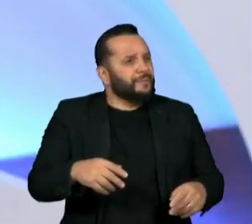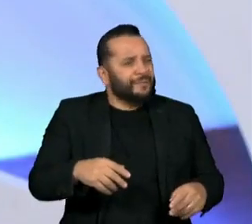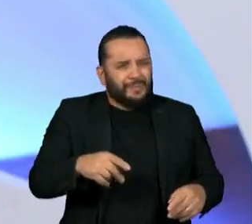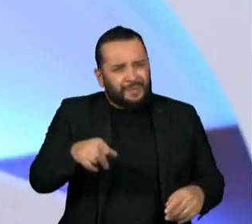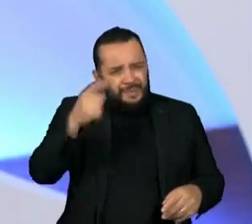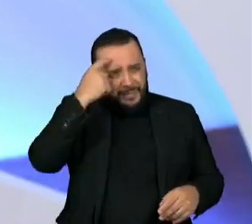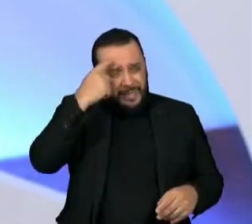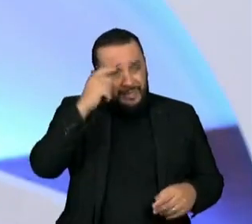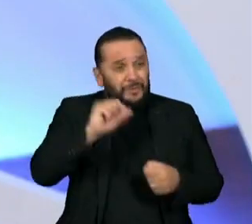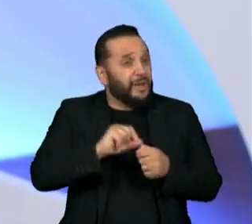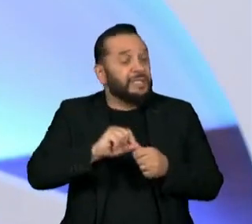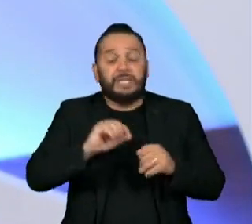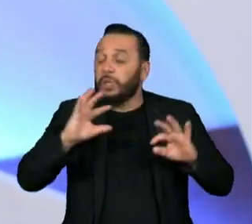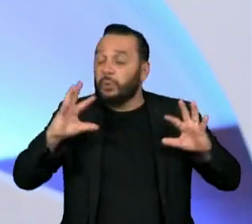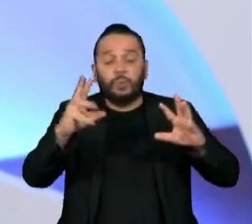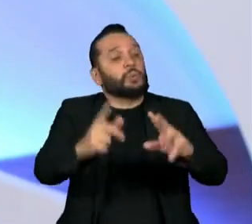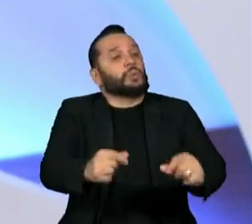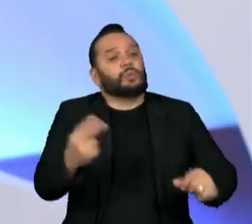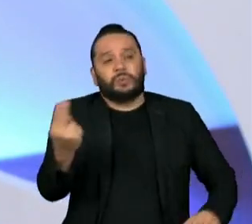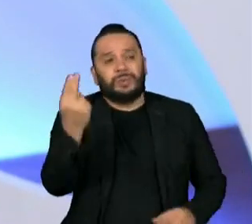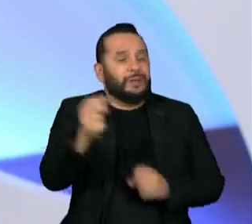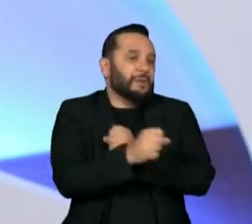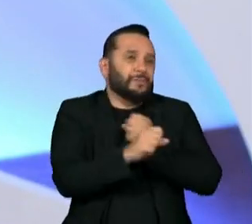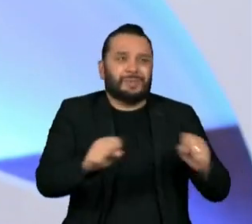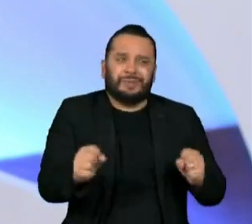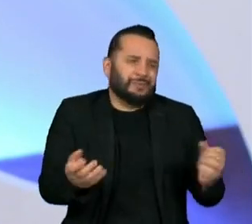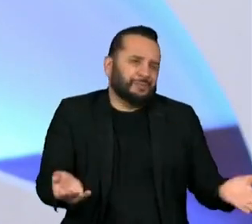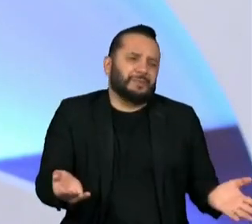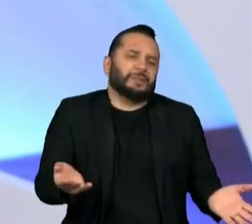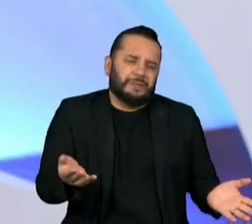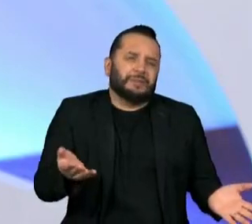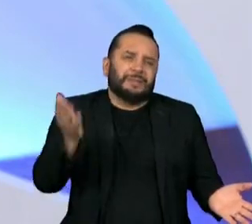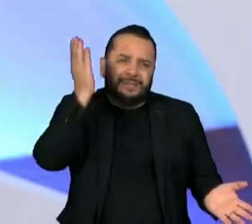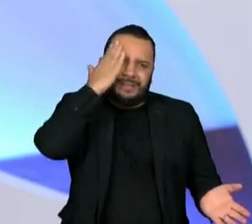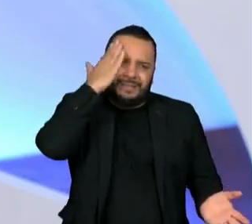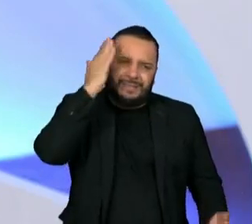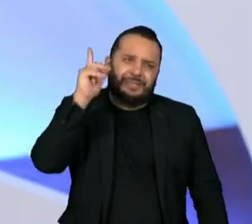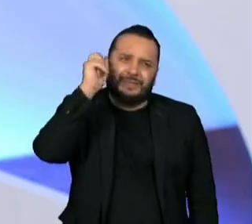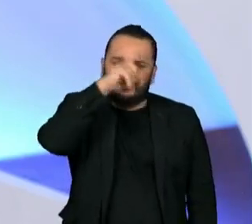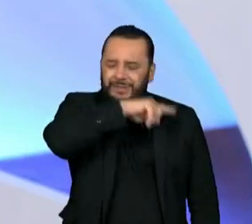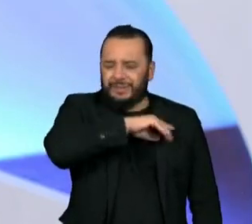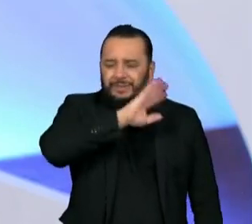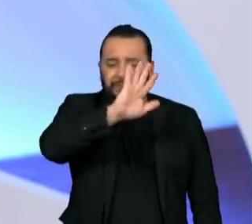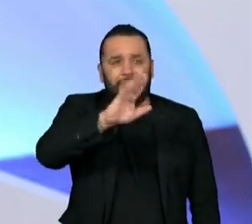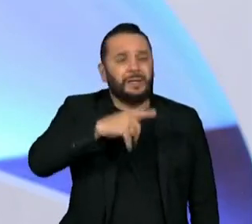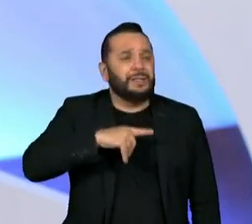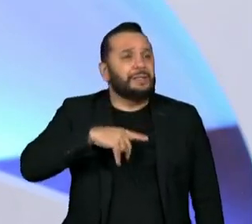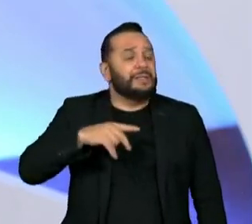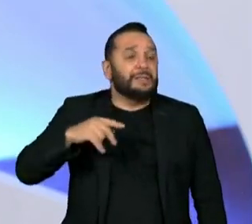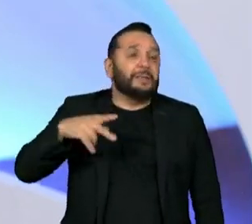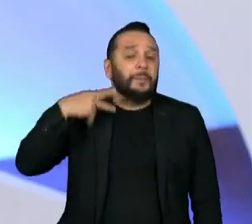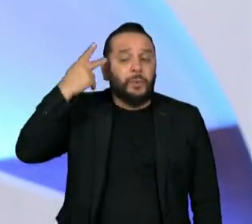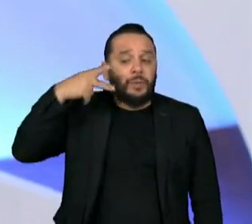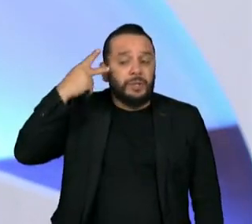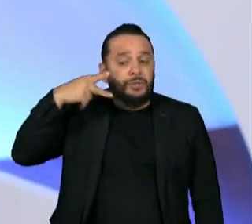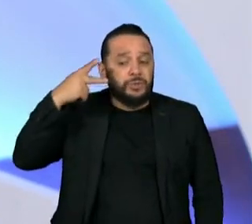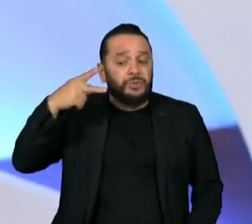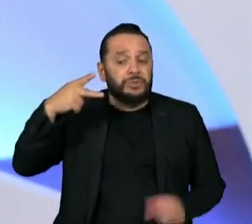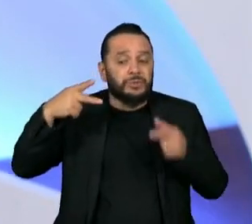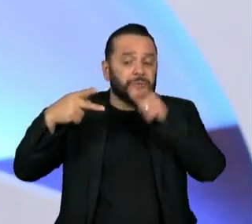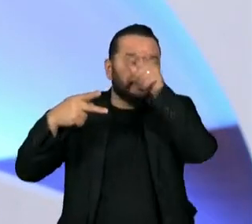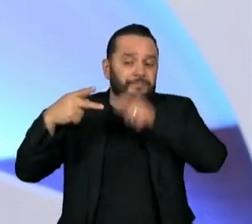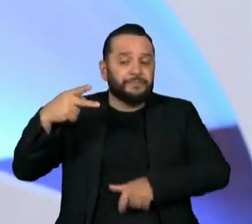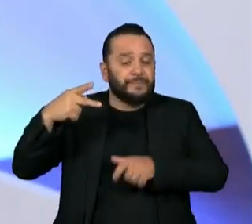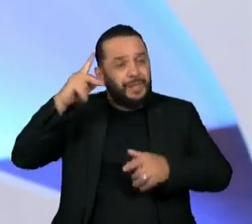tudo porque tudo é desejável fazer é por mais penoso que possa aparecer políticos tem que tomar decisões